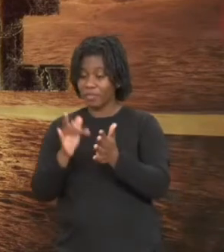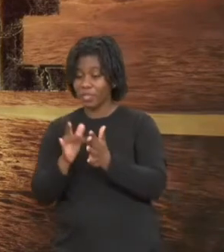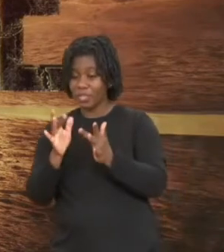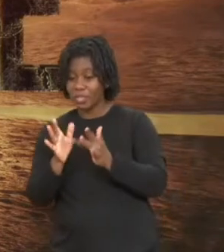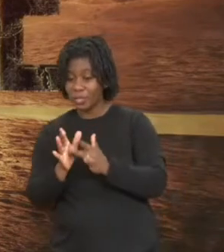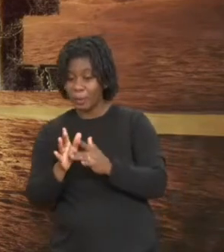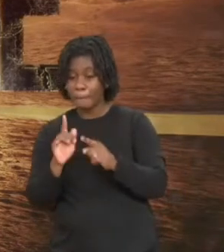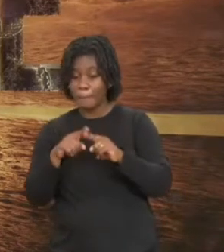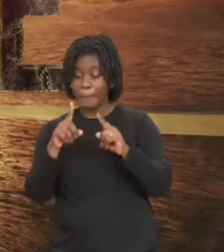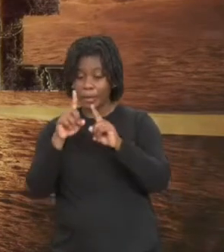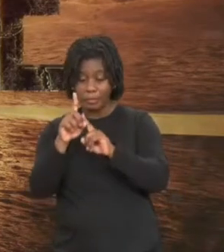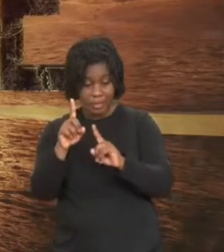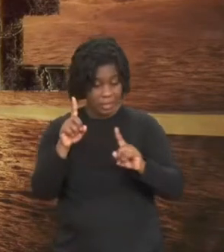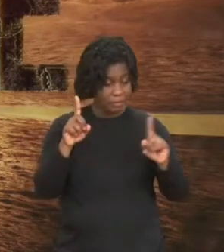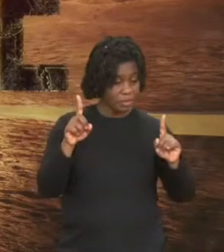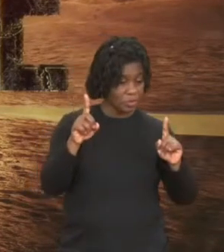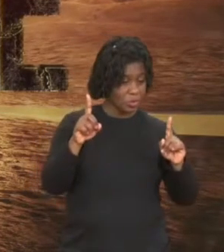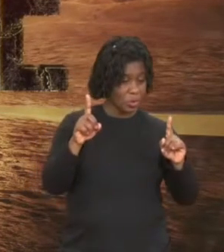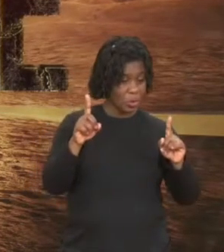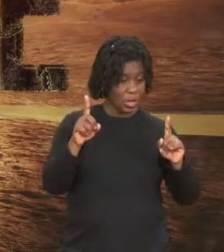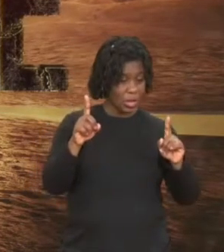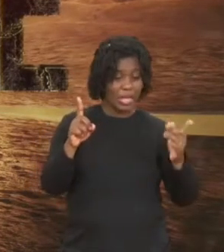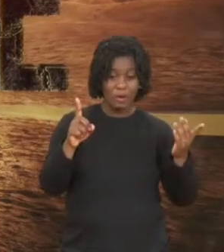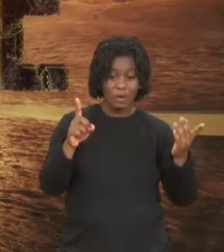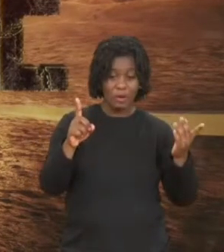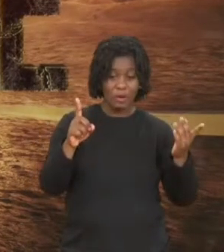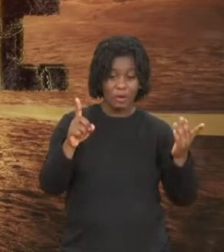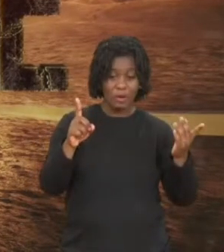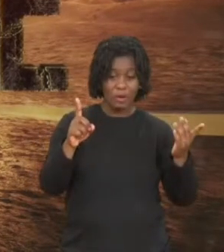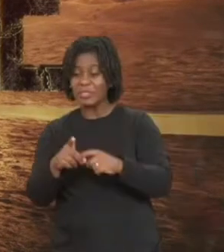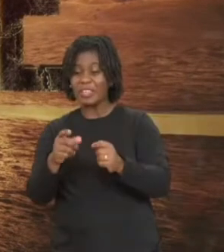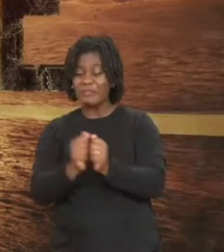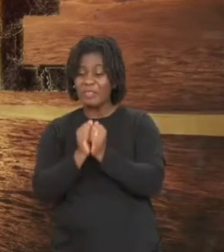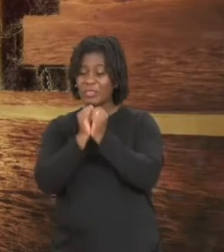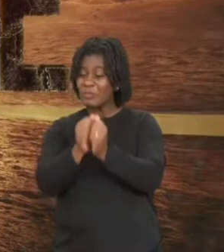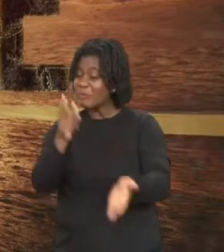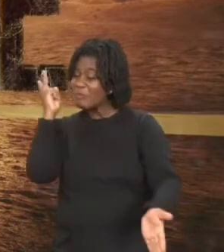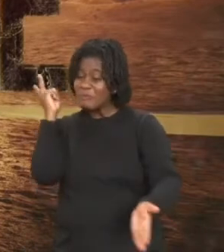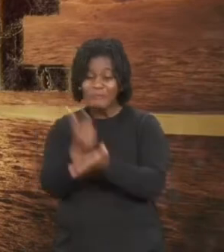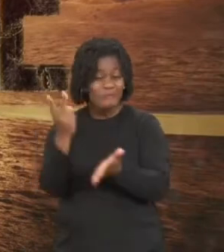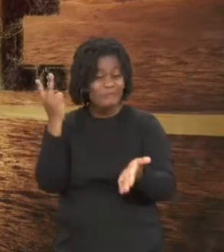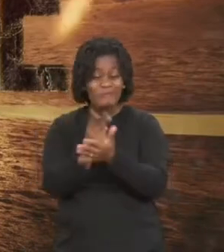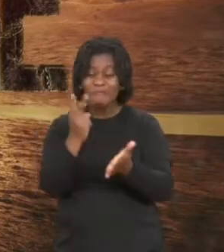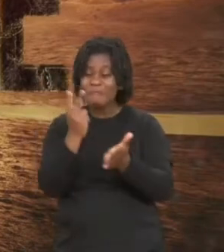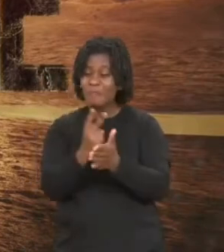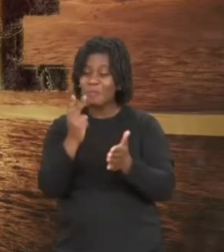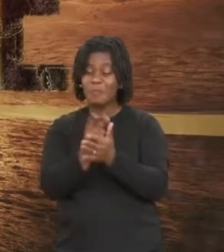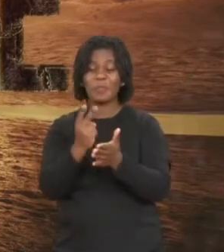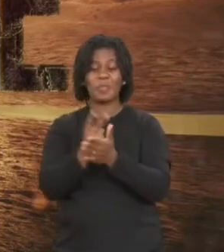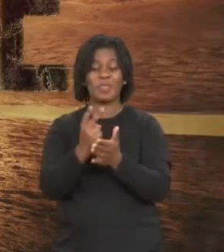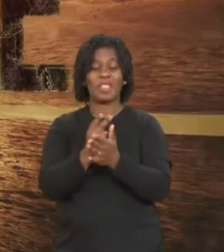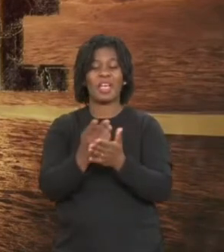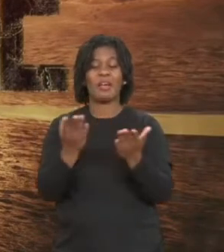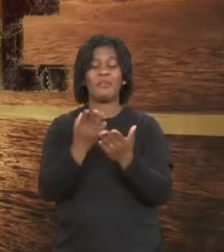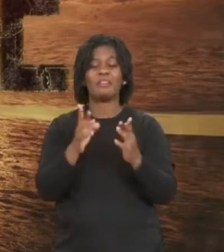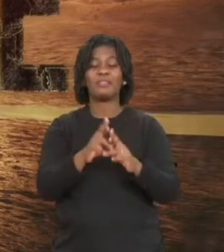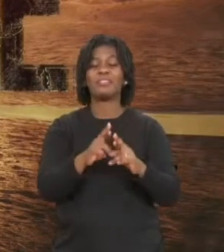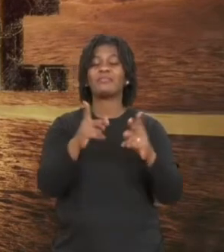já voltou. Já veio, já voltou. Agora é para sempre. Agora é para andar diferente.